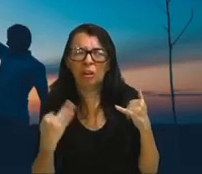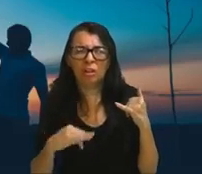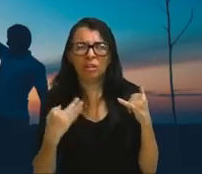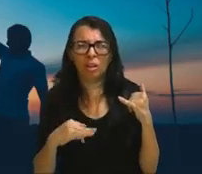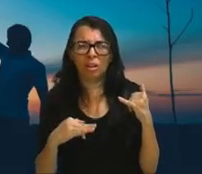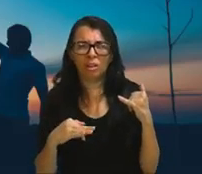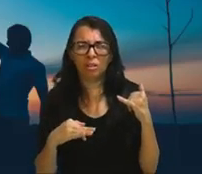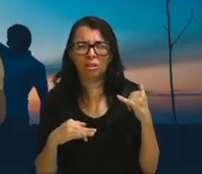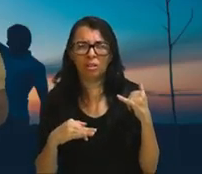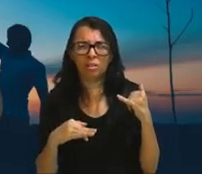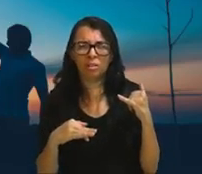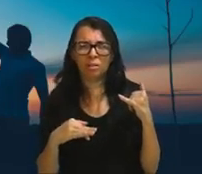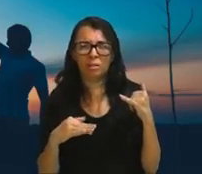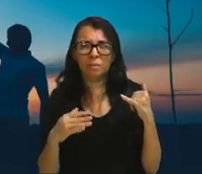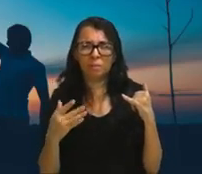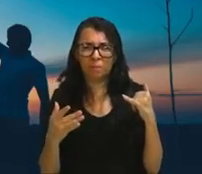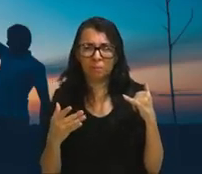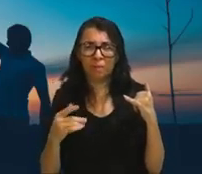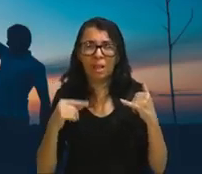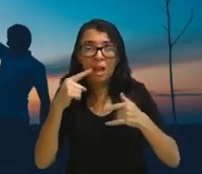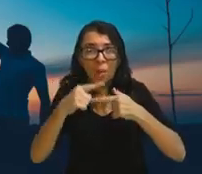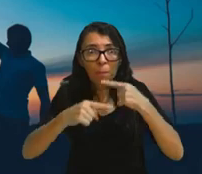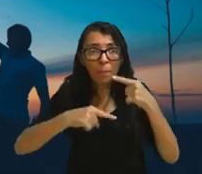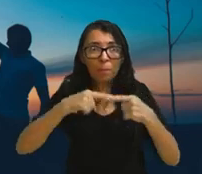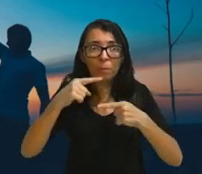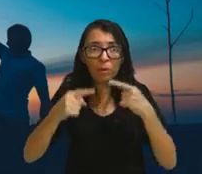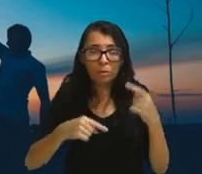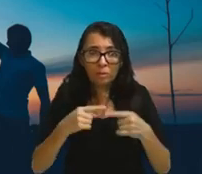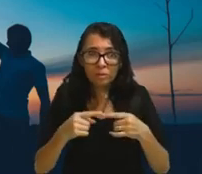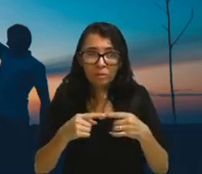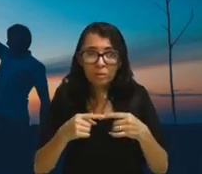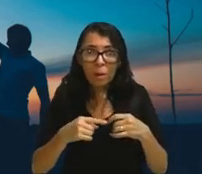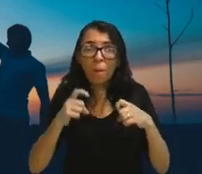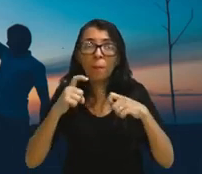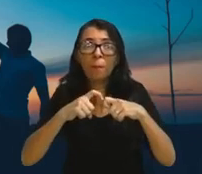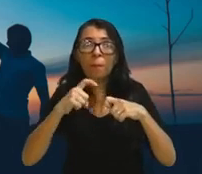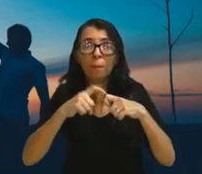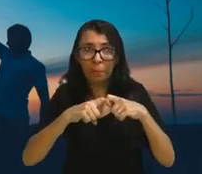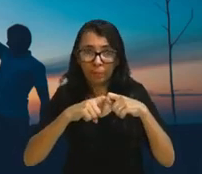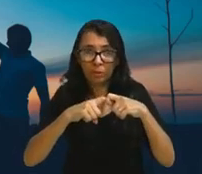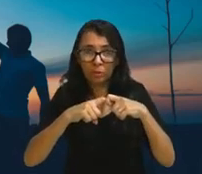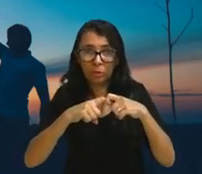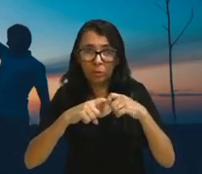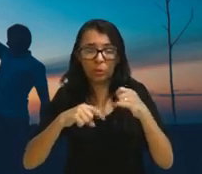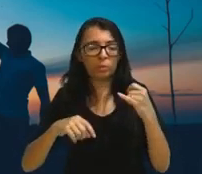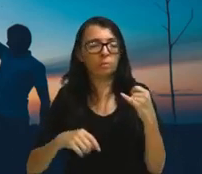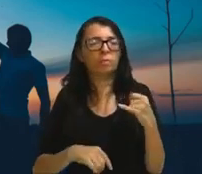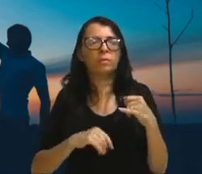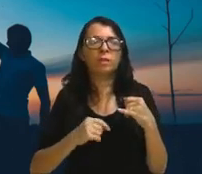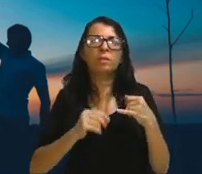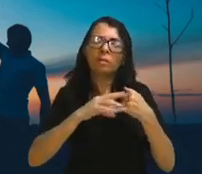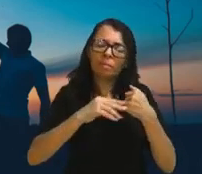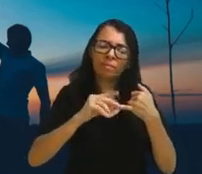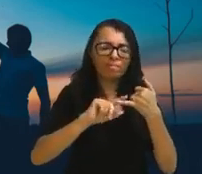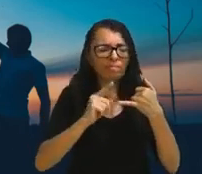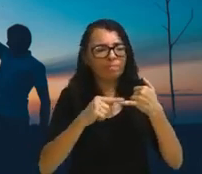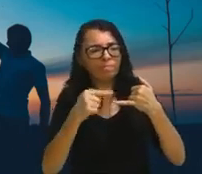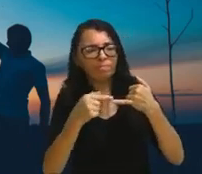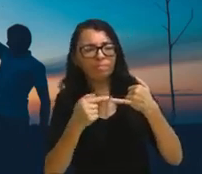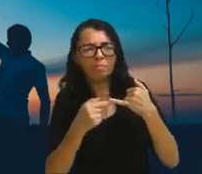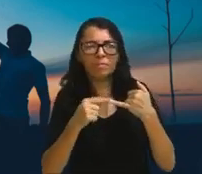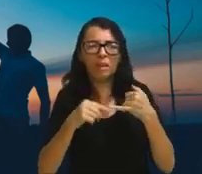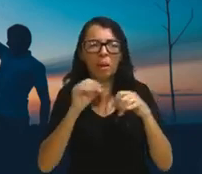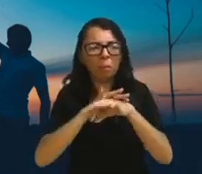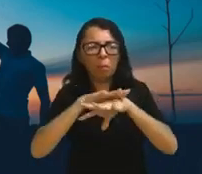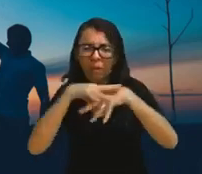nem tudo é pecado. Se é pecado. Não pode, não pode. Mas se não é pecado,